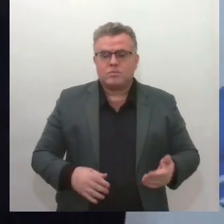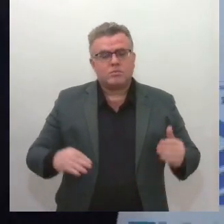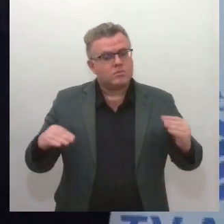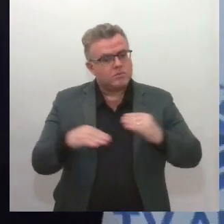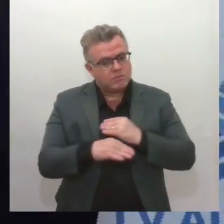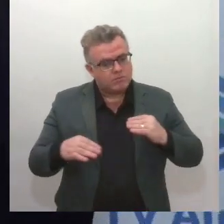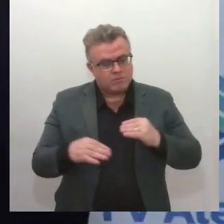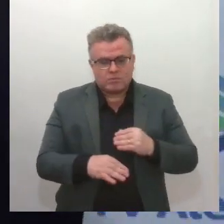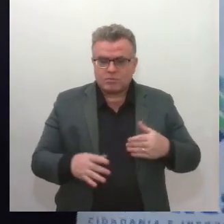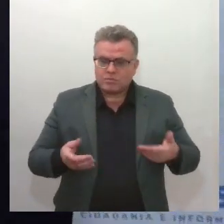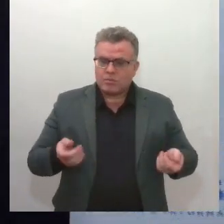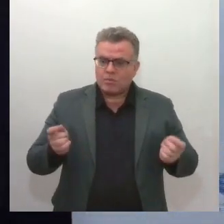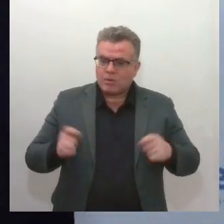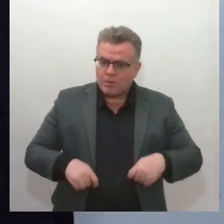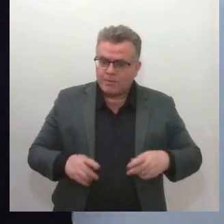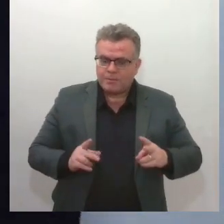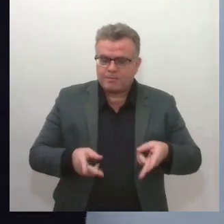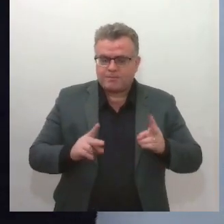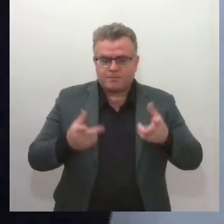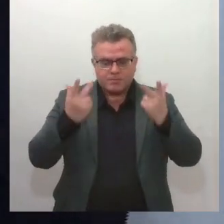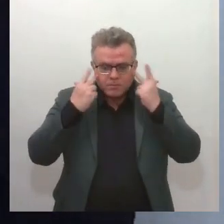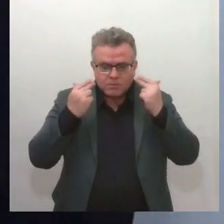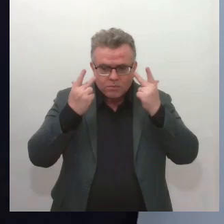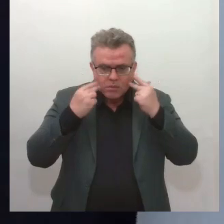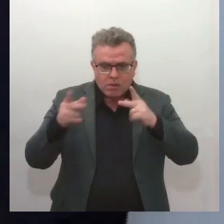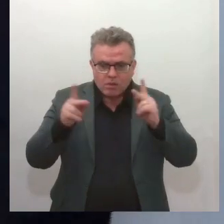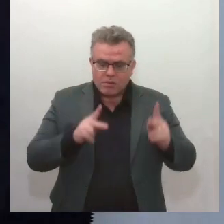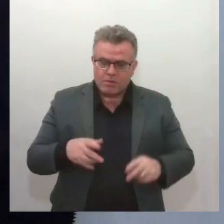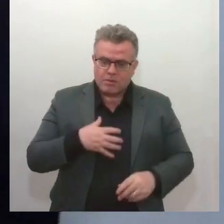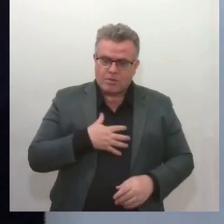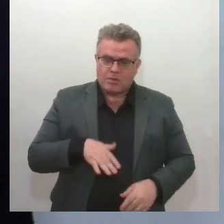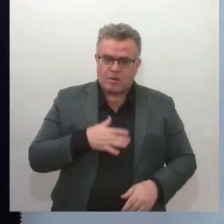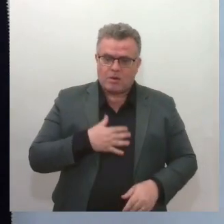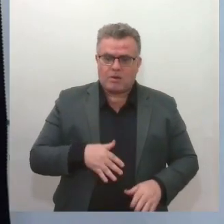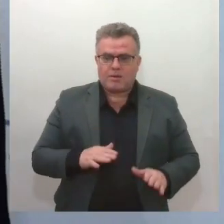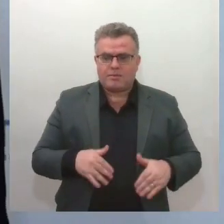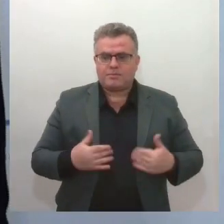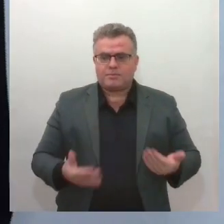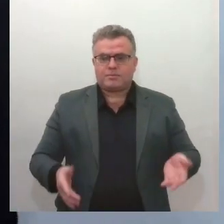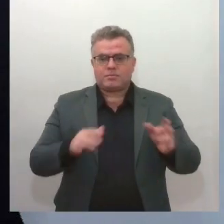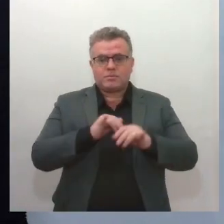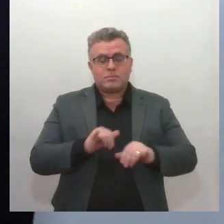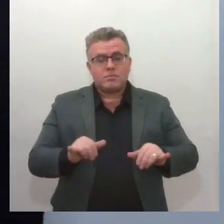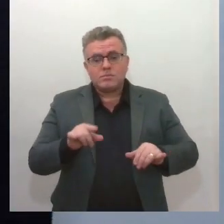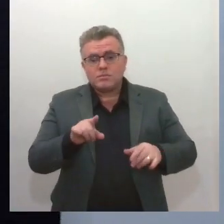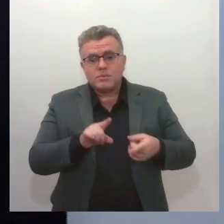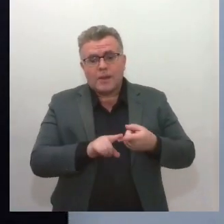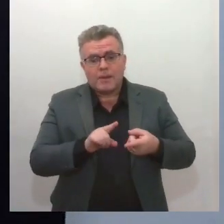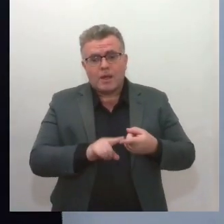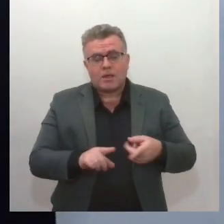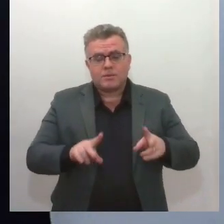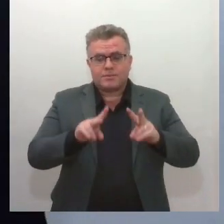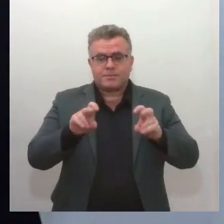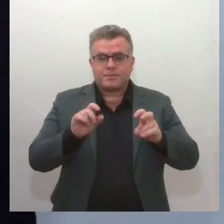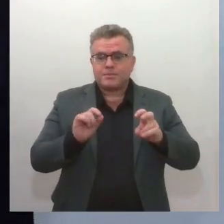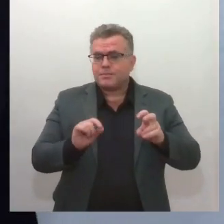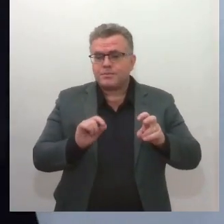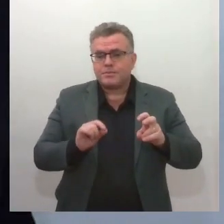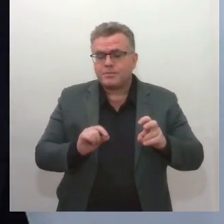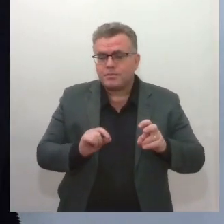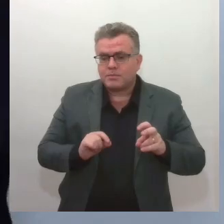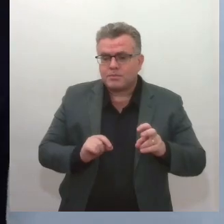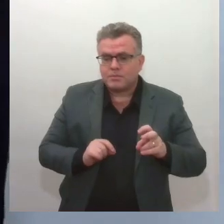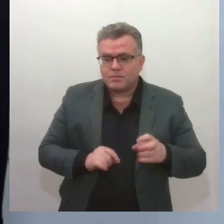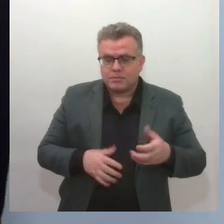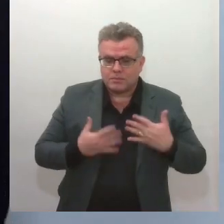ter tranquilidade e paz. Deputado, o senhor também fez questão, até para, né, poder dormir tranquilo,